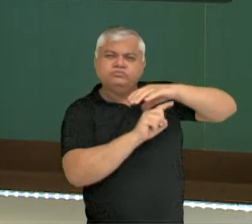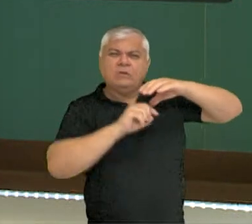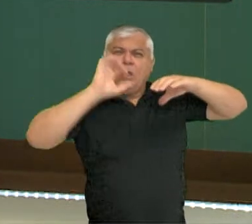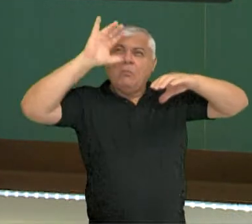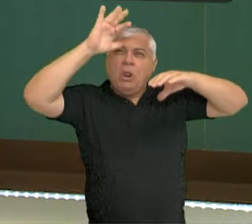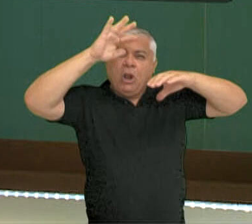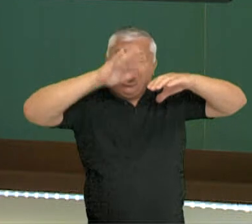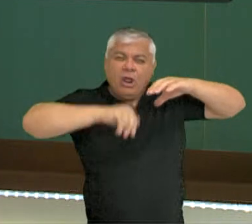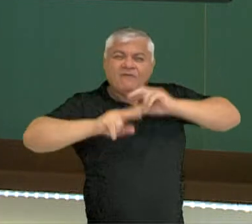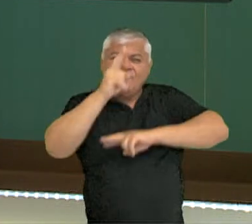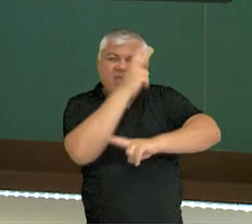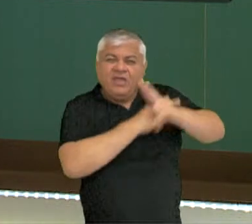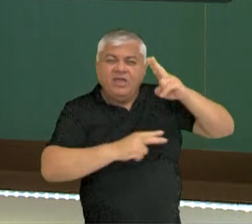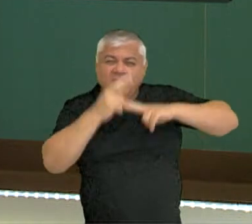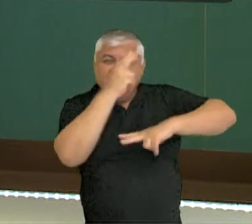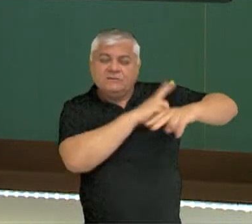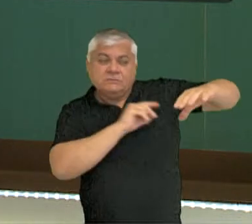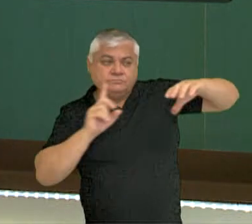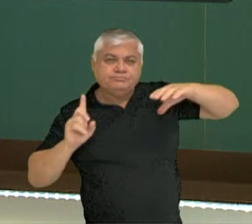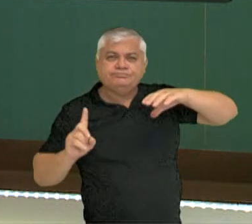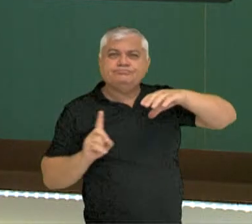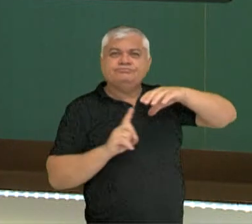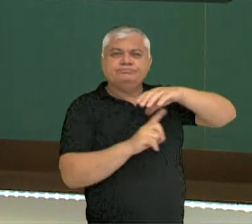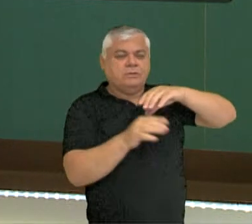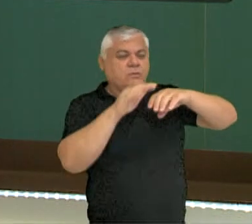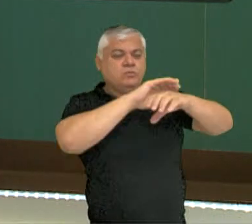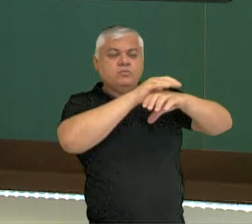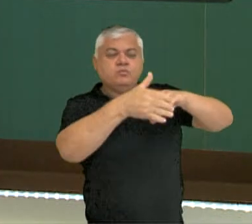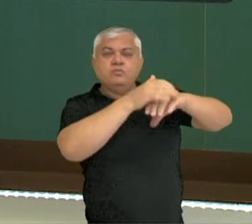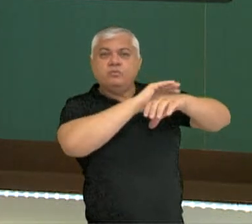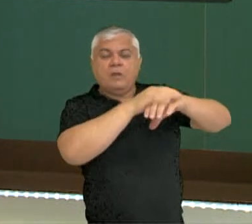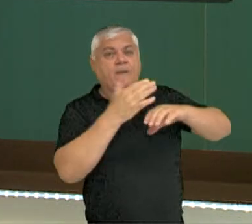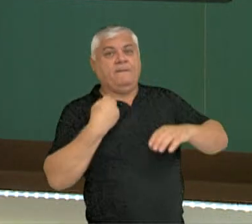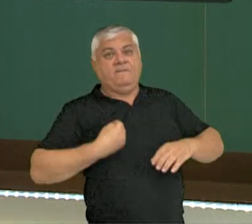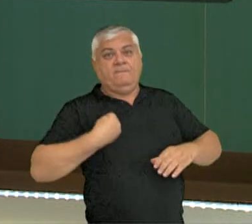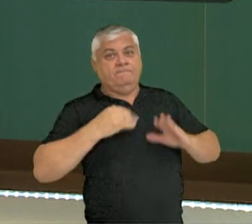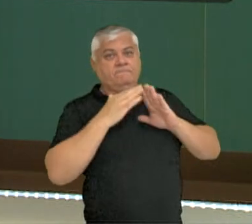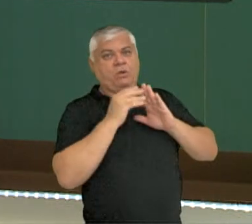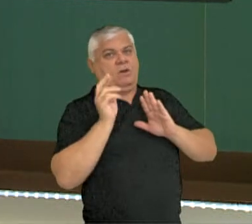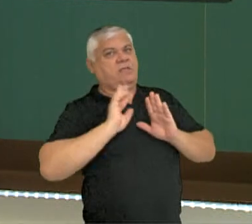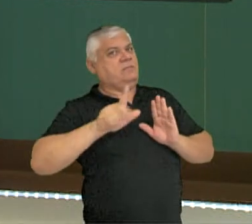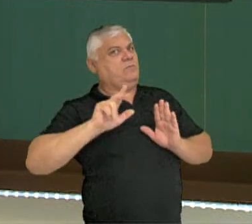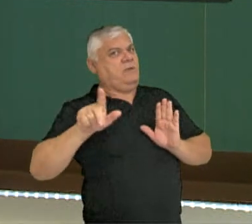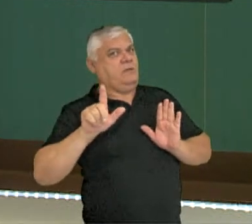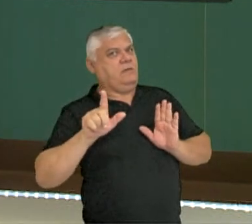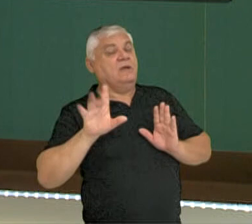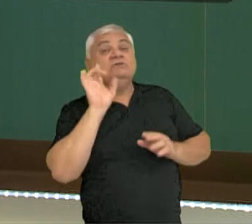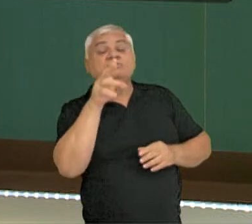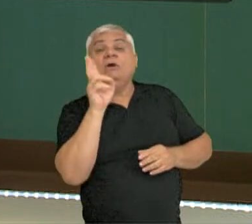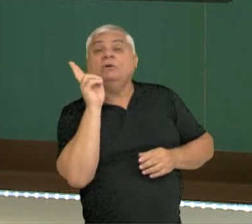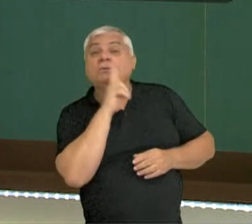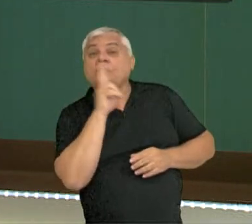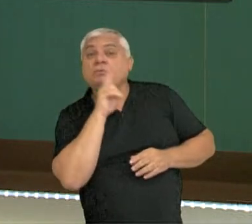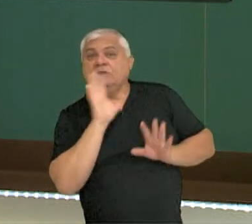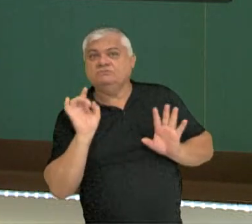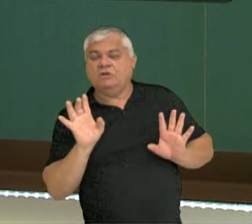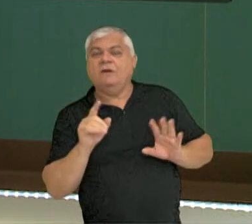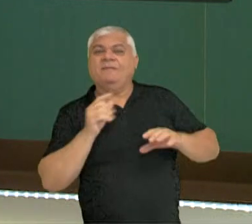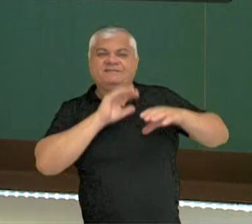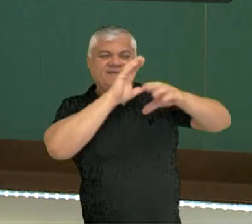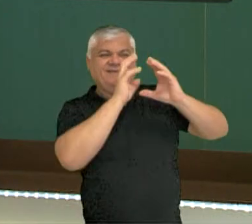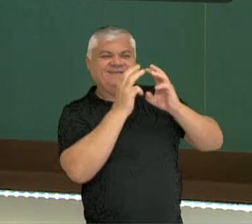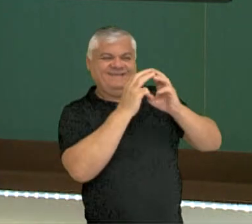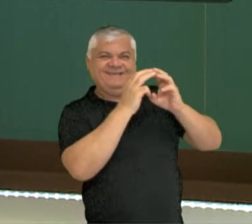do vento. Esses iglus não é função de moradia, é só para situações emergenciais. Mas nós temos aquela